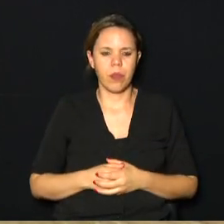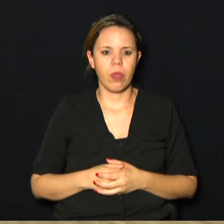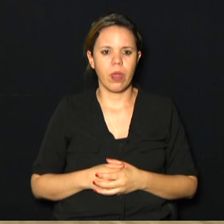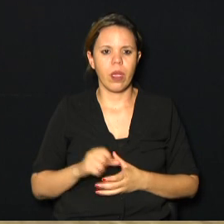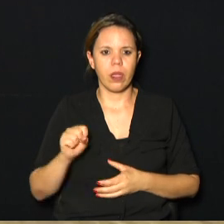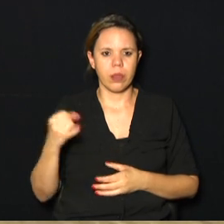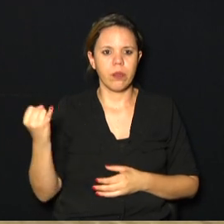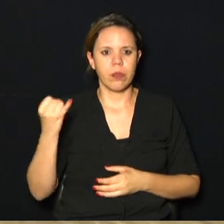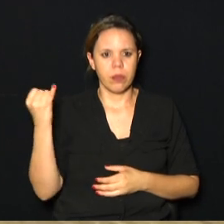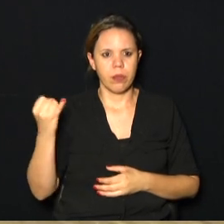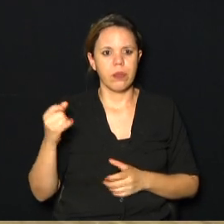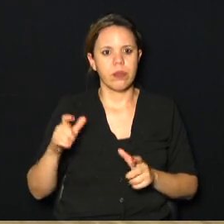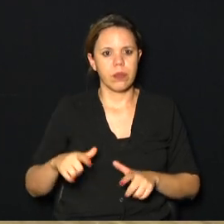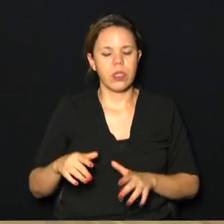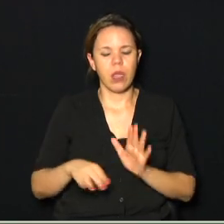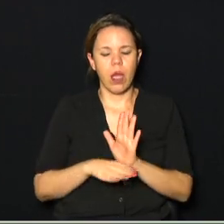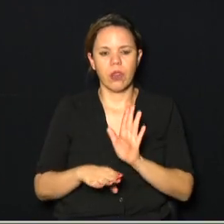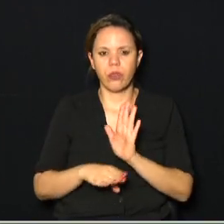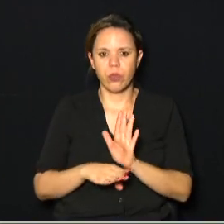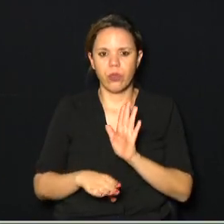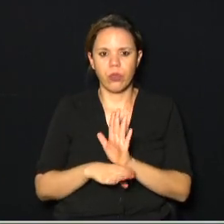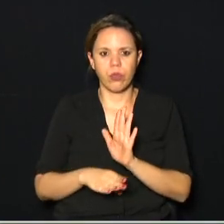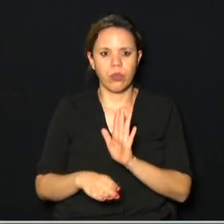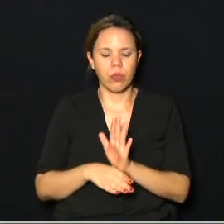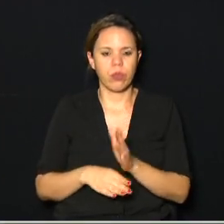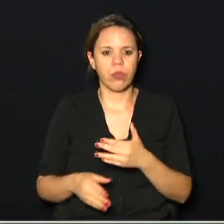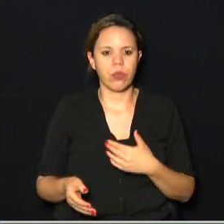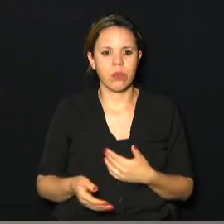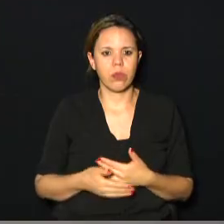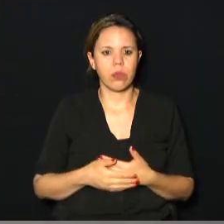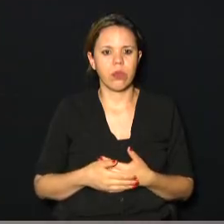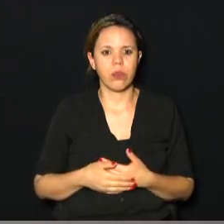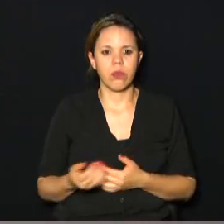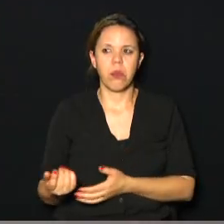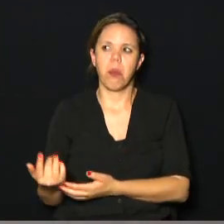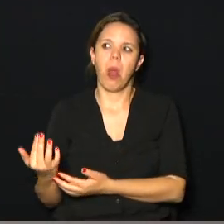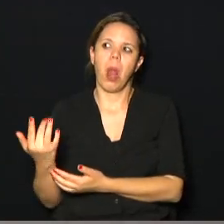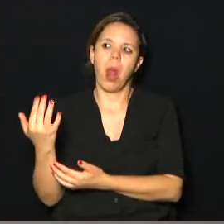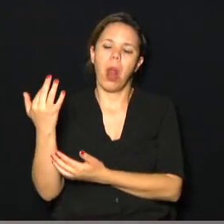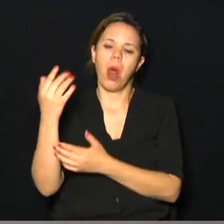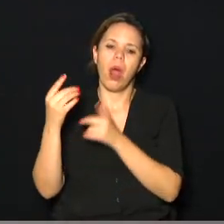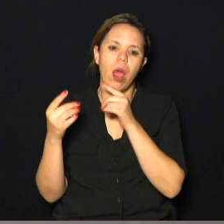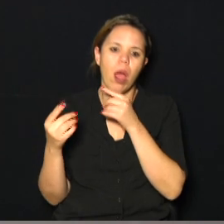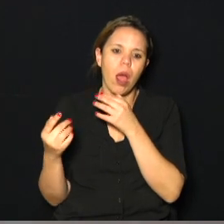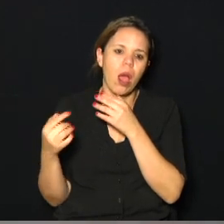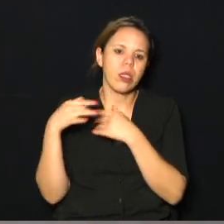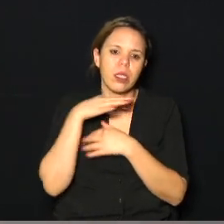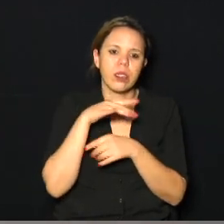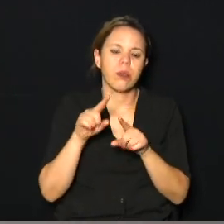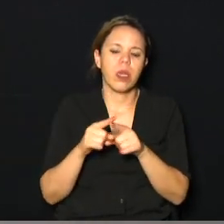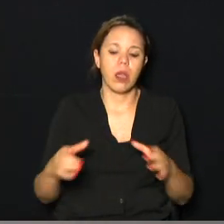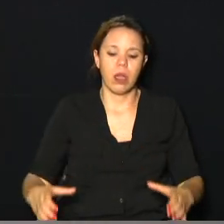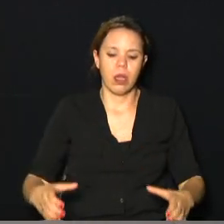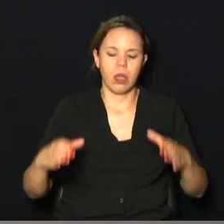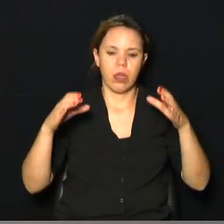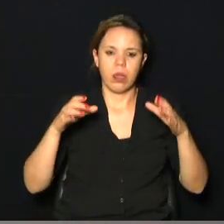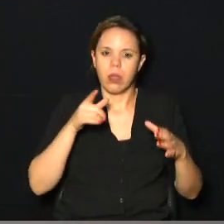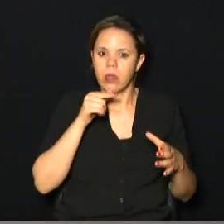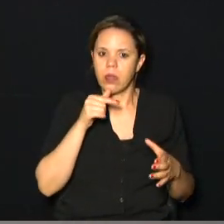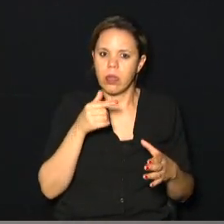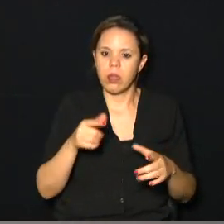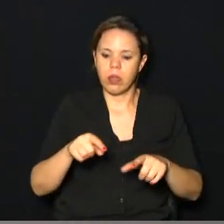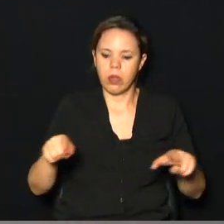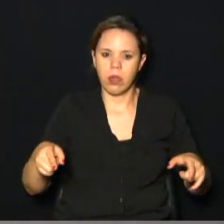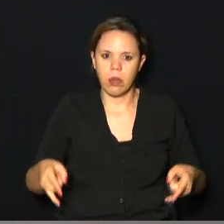Isso, umidificar o ambiente sempre ajuda, né? Seja com umidificadores ou seja até com a bacia d'água mesmo, famosa da vovó lá no Aham.